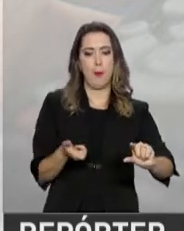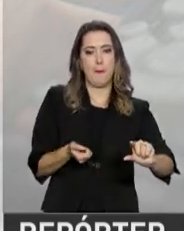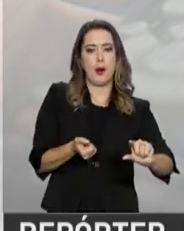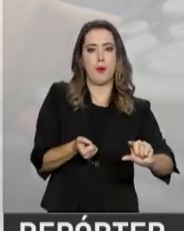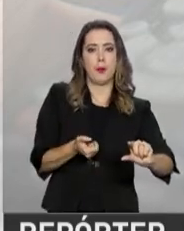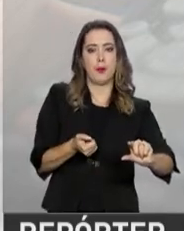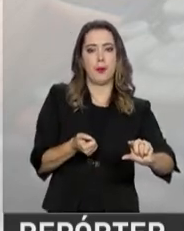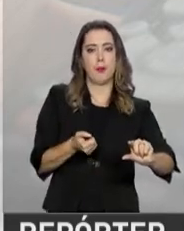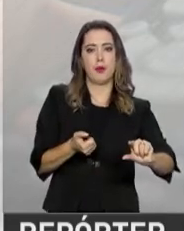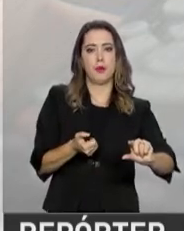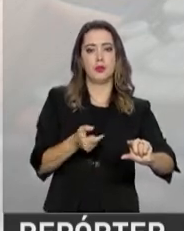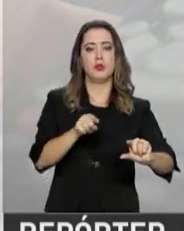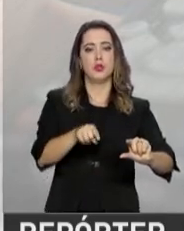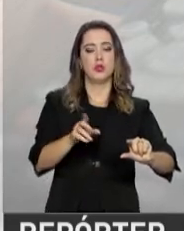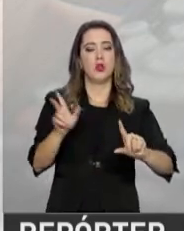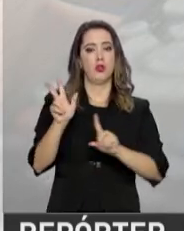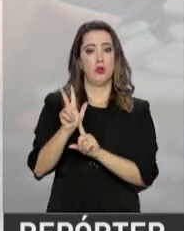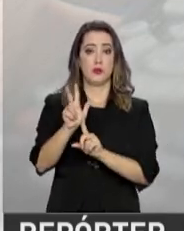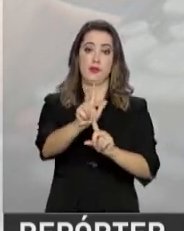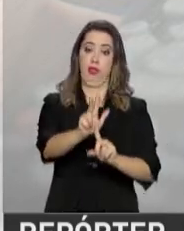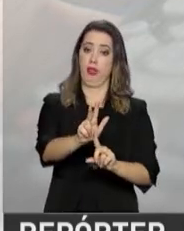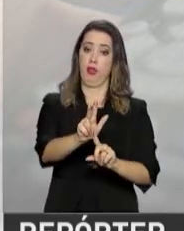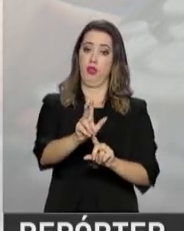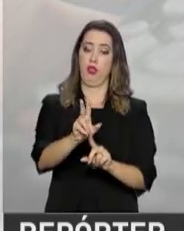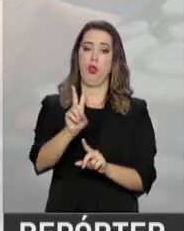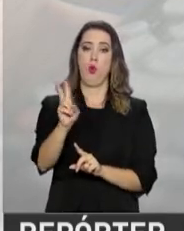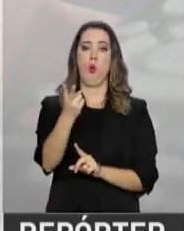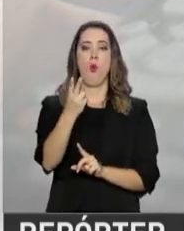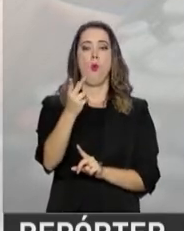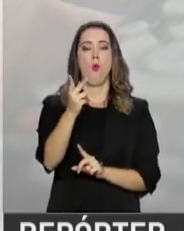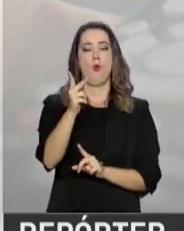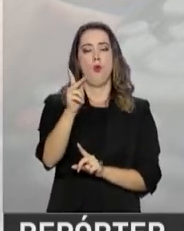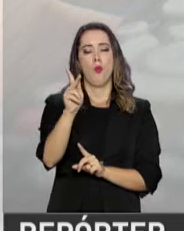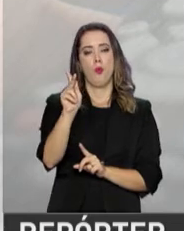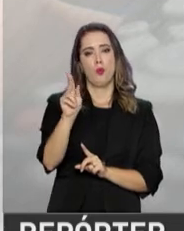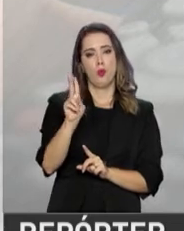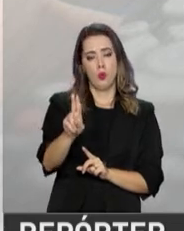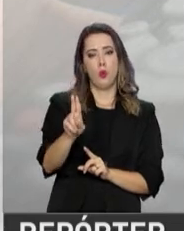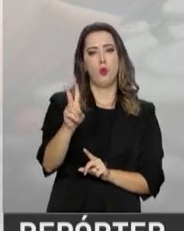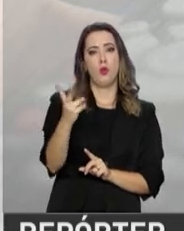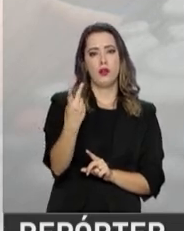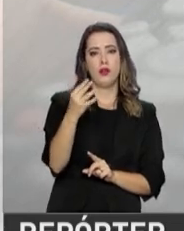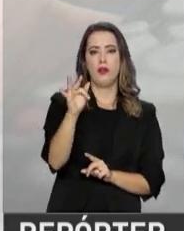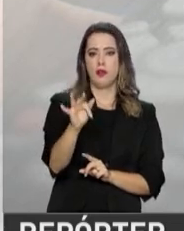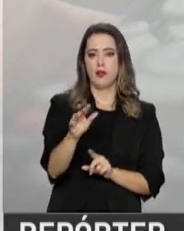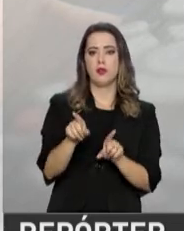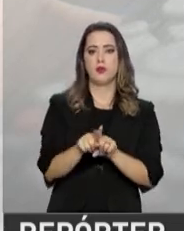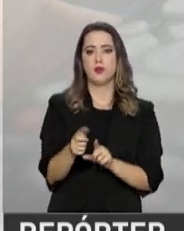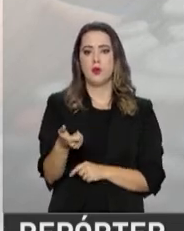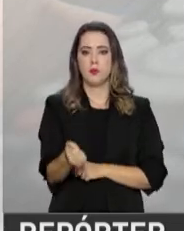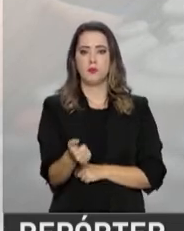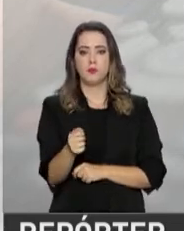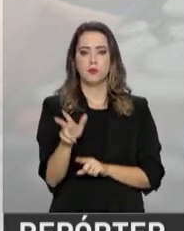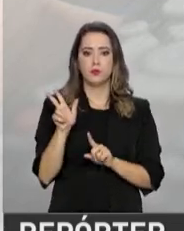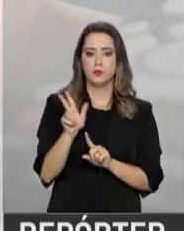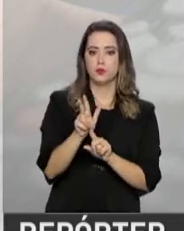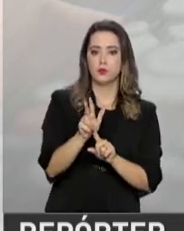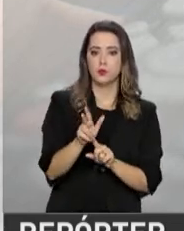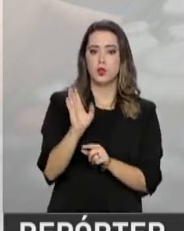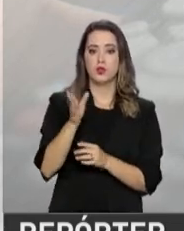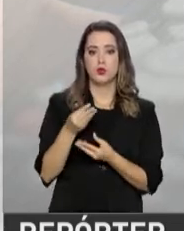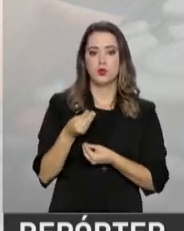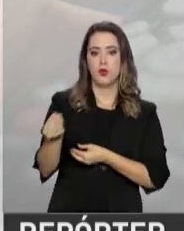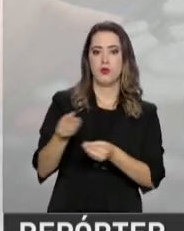gratuitos com uma antena o hf e um conversor com o controle remoto estão sendo distribuídos para quem está inscrito